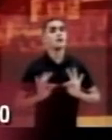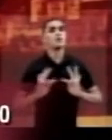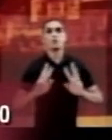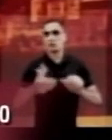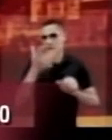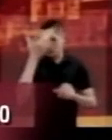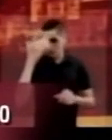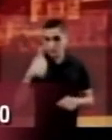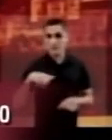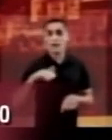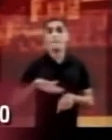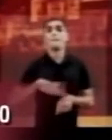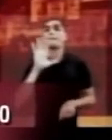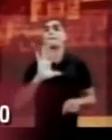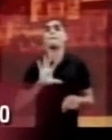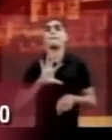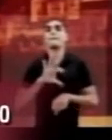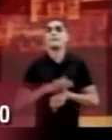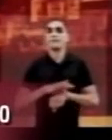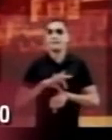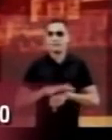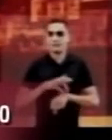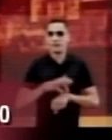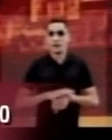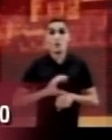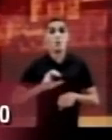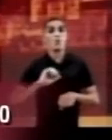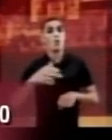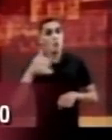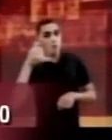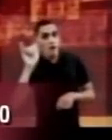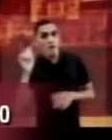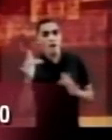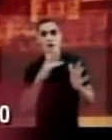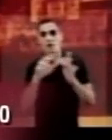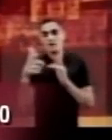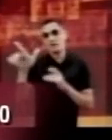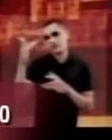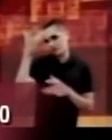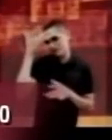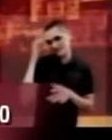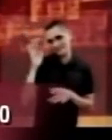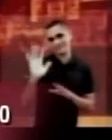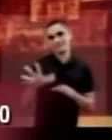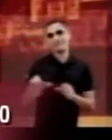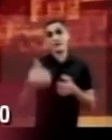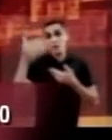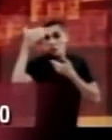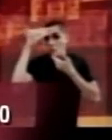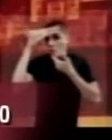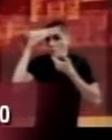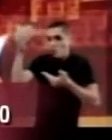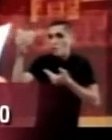mais naqueles que tiverem menos contaminados. Tá bom? Muito